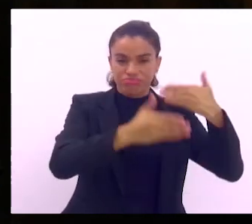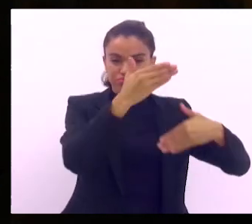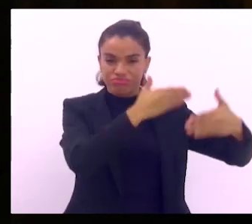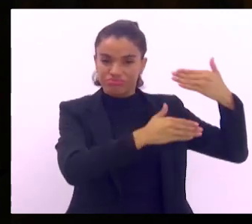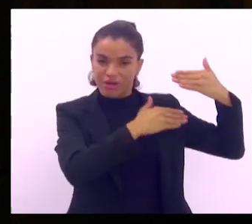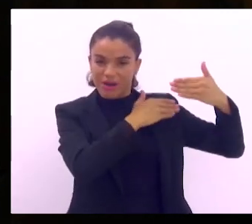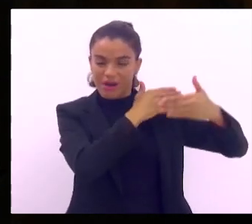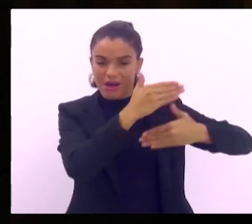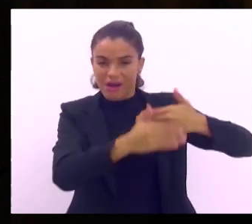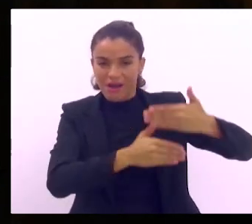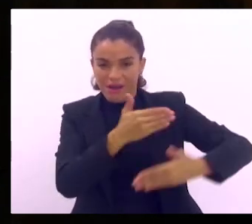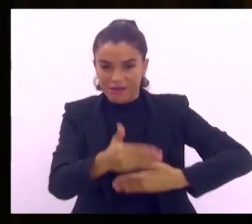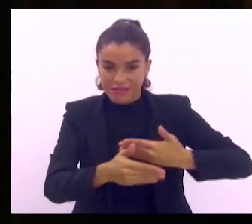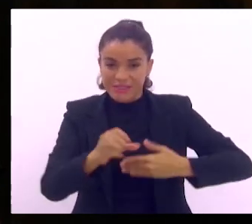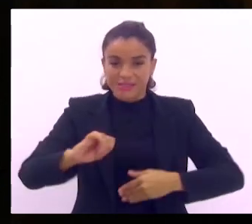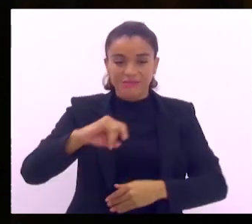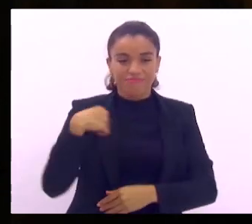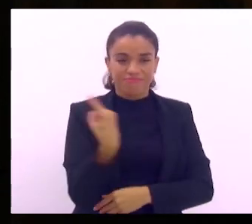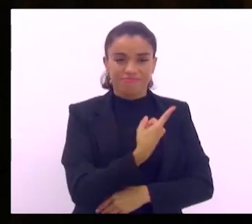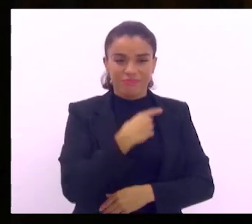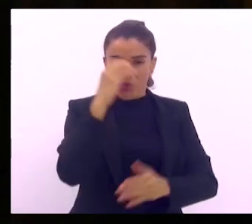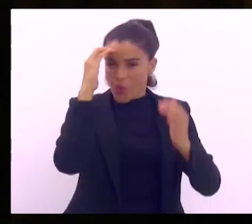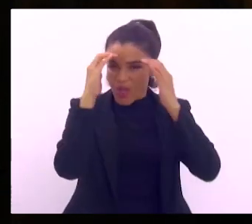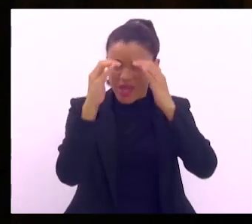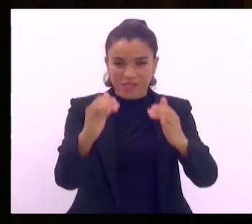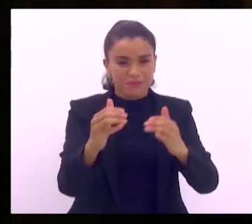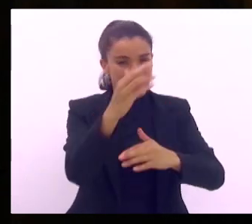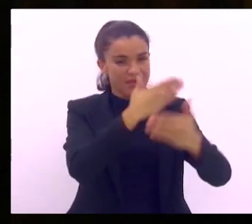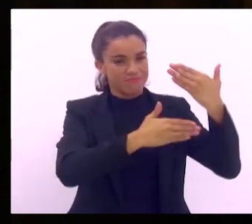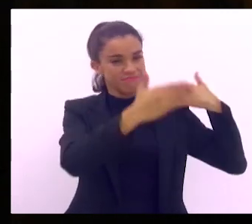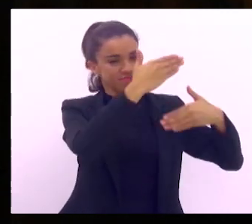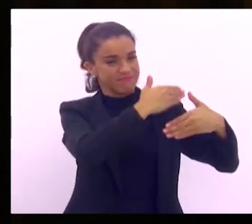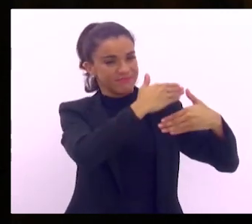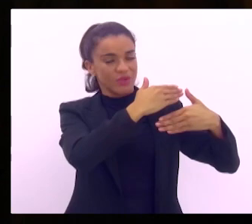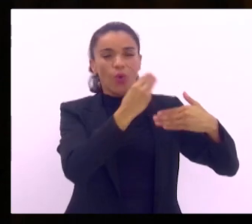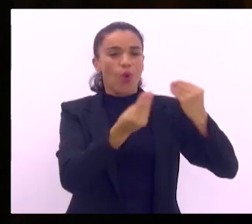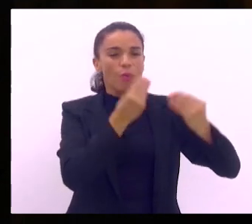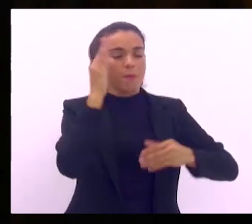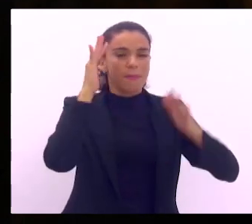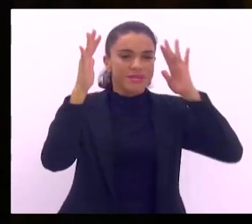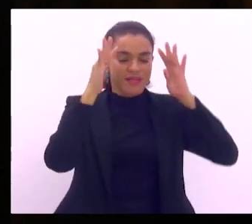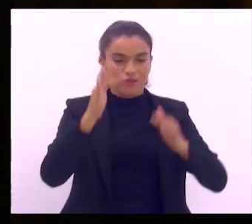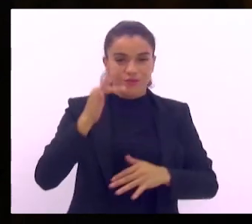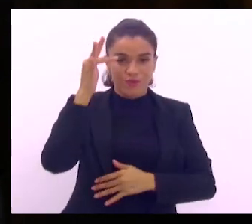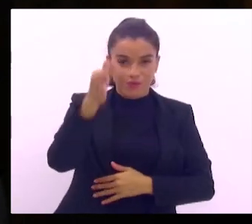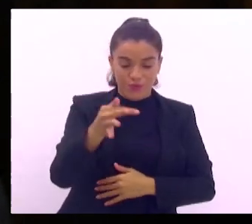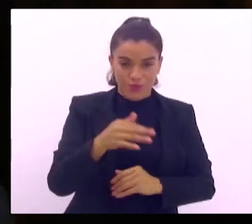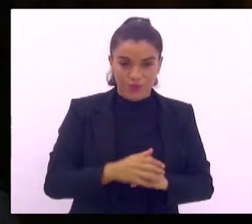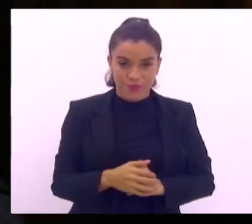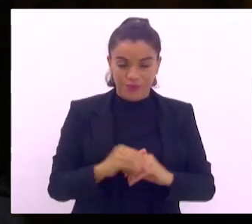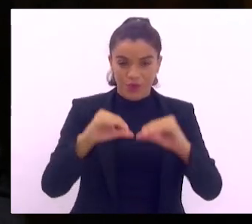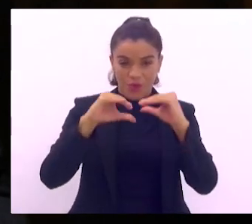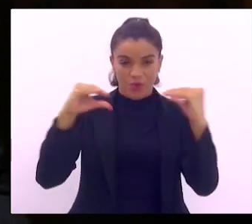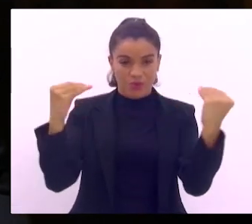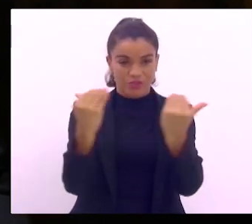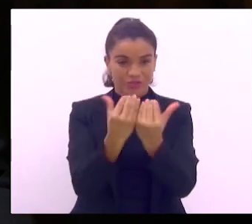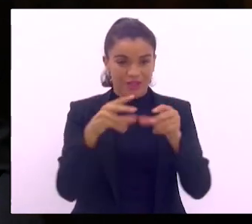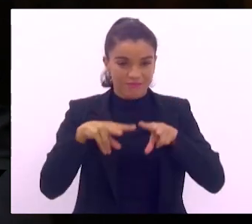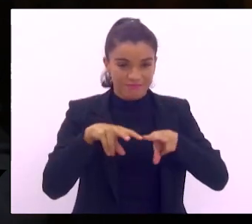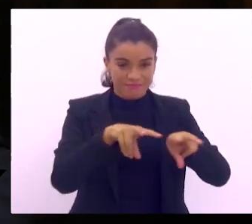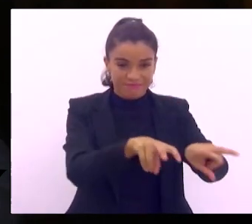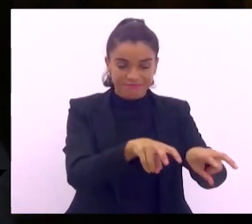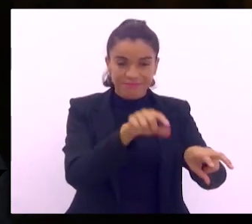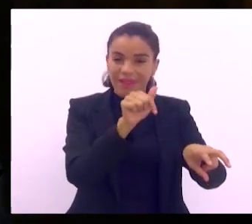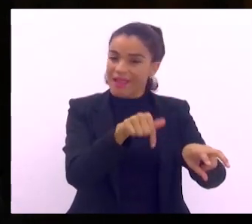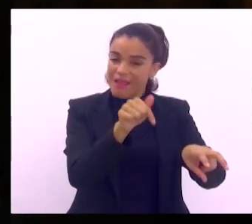não respeitarmos a nossa história, a gente jamais vai ter uma perspectiva de futuro. Esse estádio formou valores, por